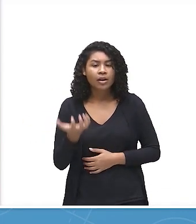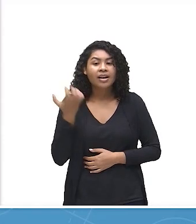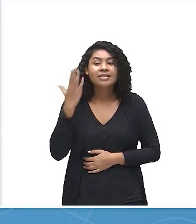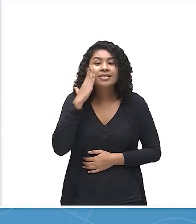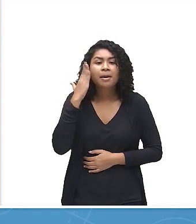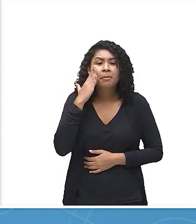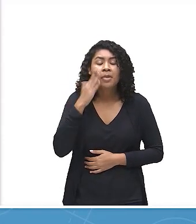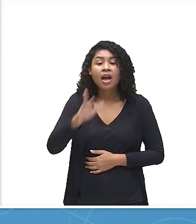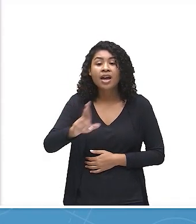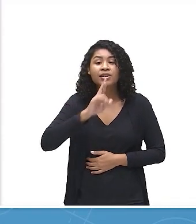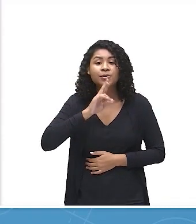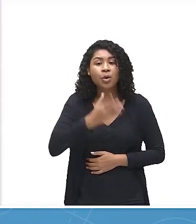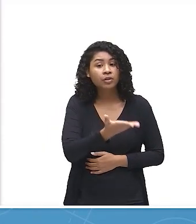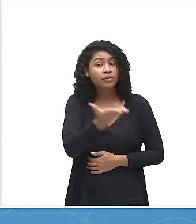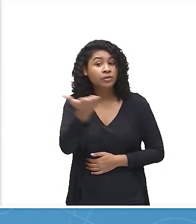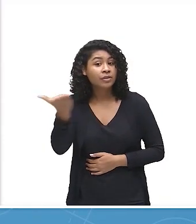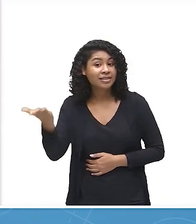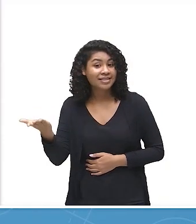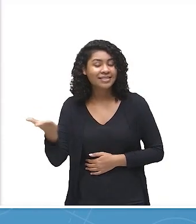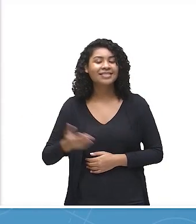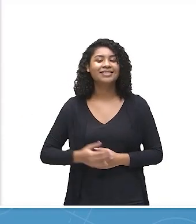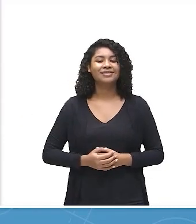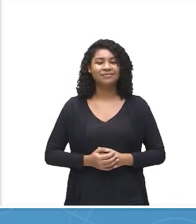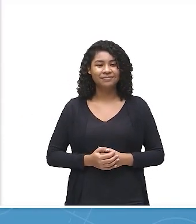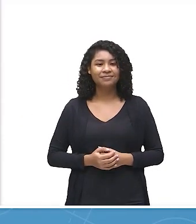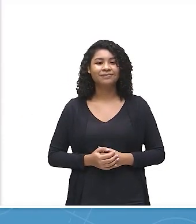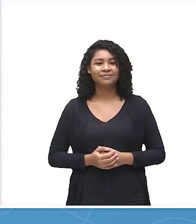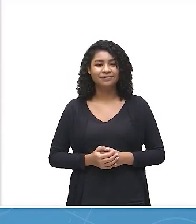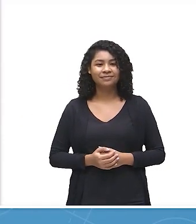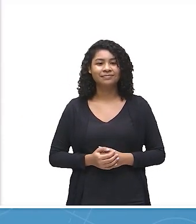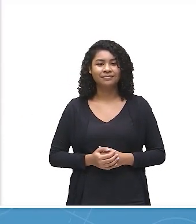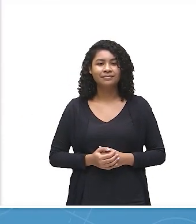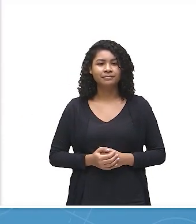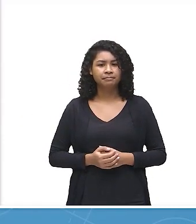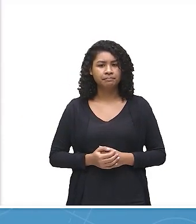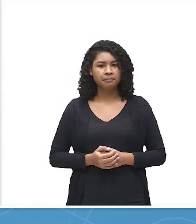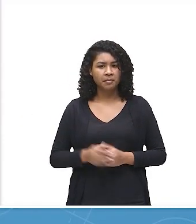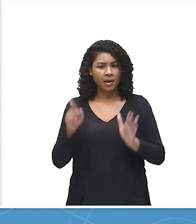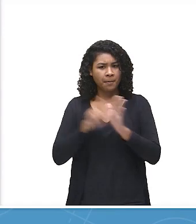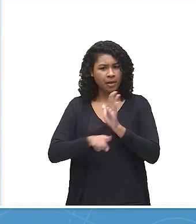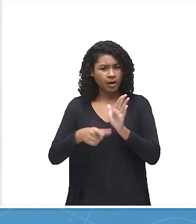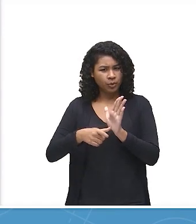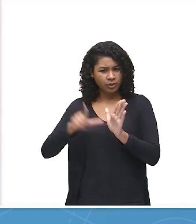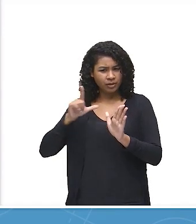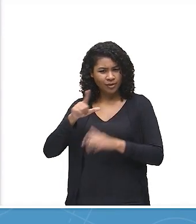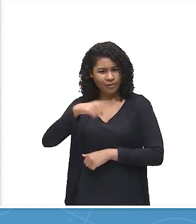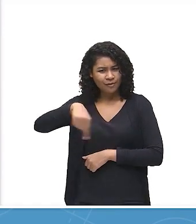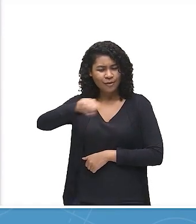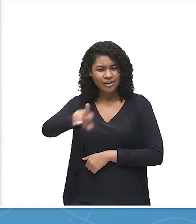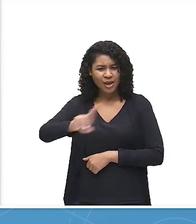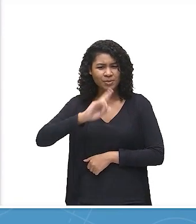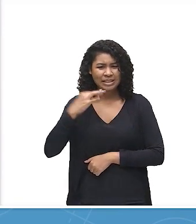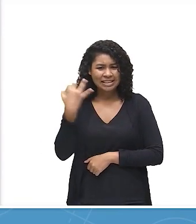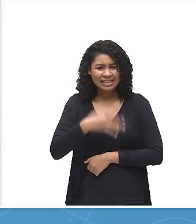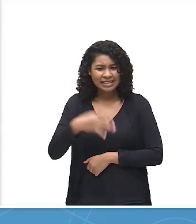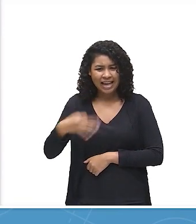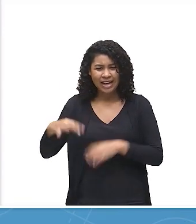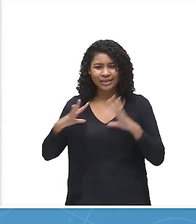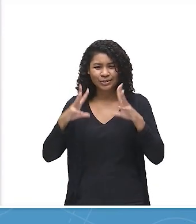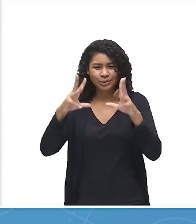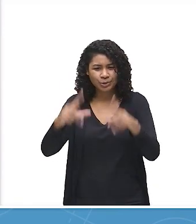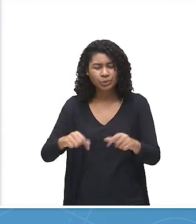B. Take a shower. Letter C. Have lunch. E letter D. Brush my